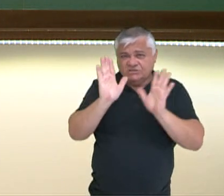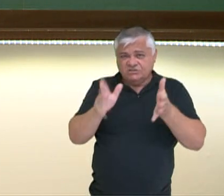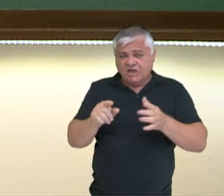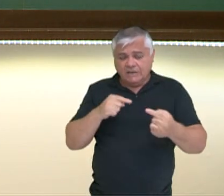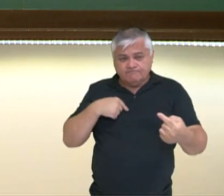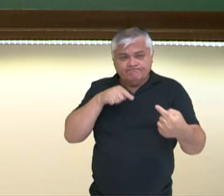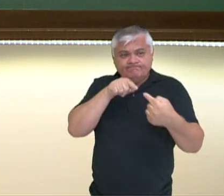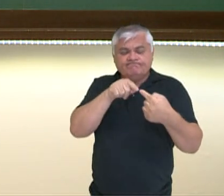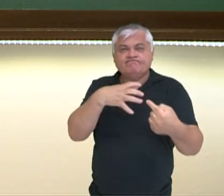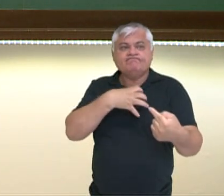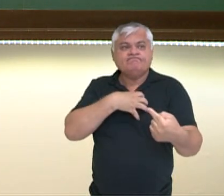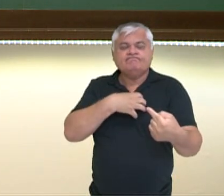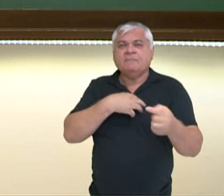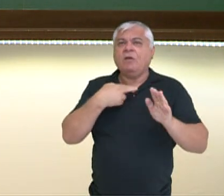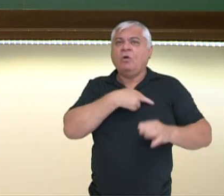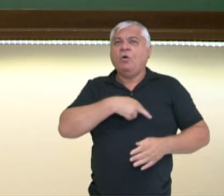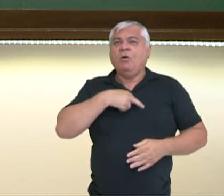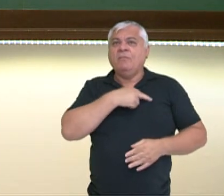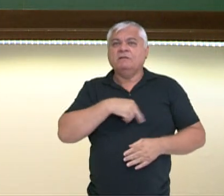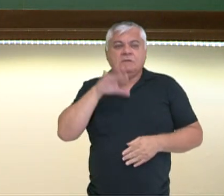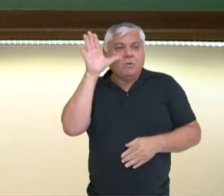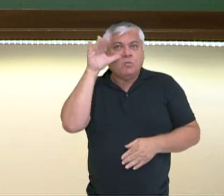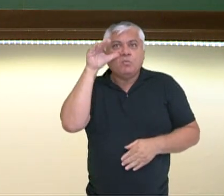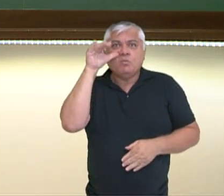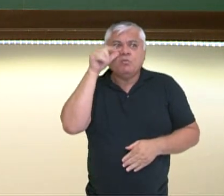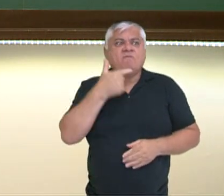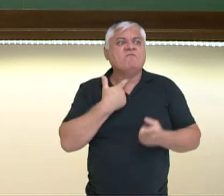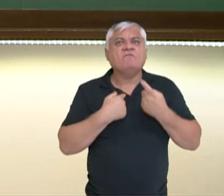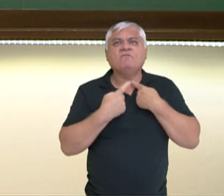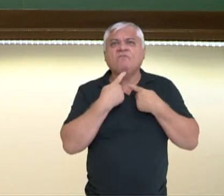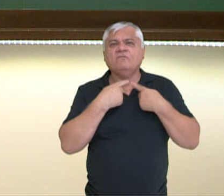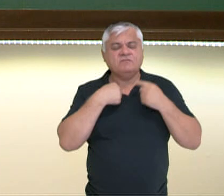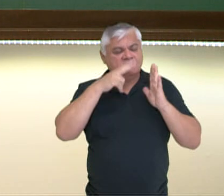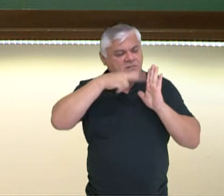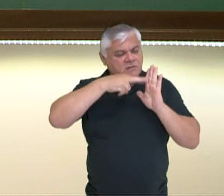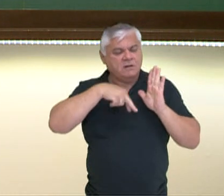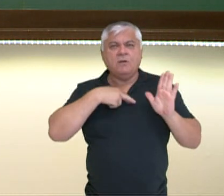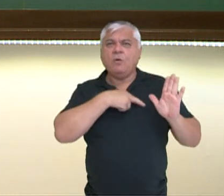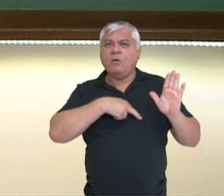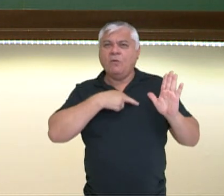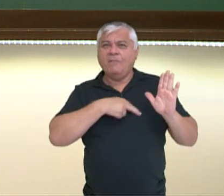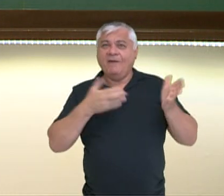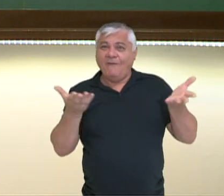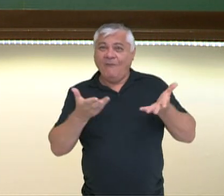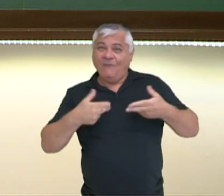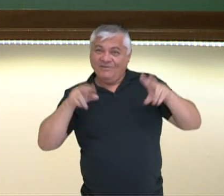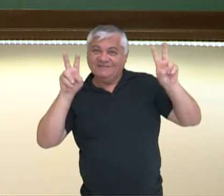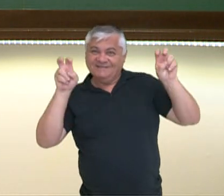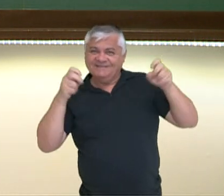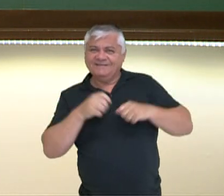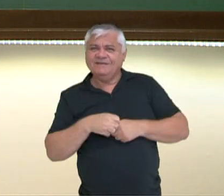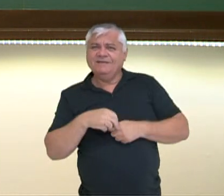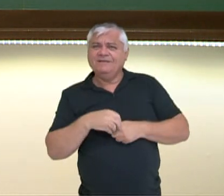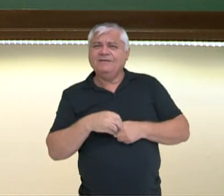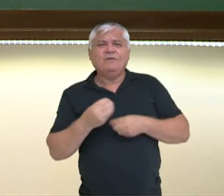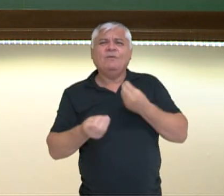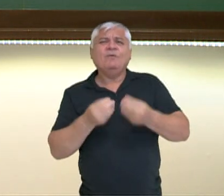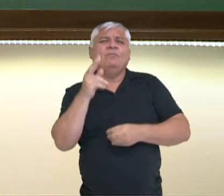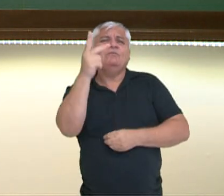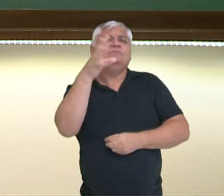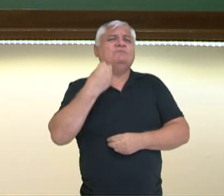romance? Ficou curioso em ler este romance que a gente estudou hoje? Como seria isso na sua vida?